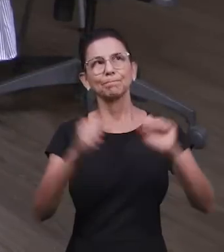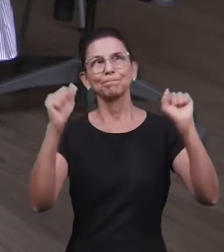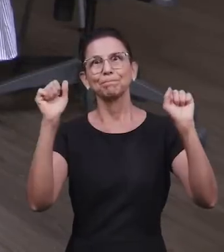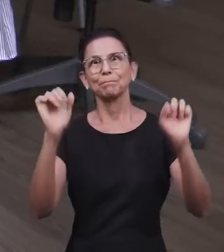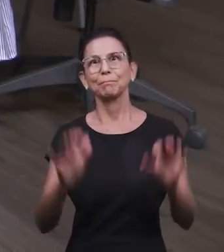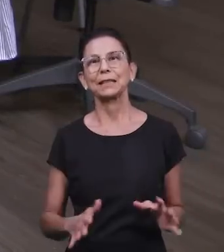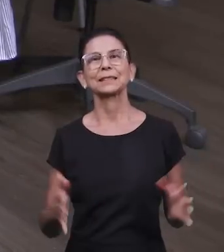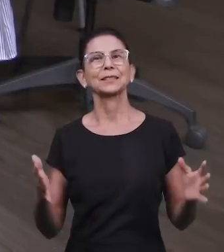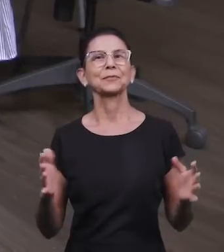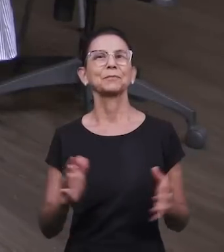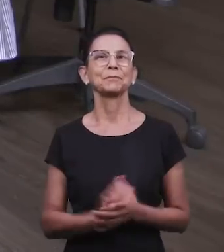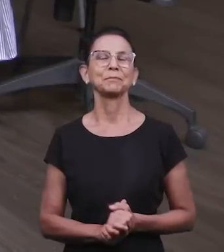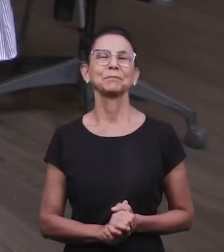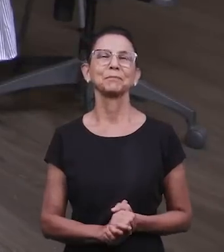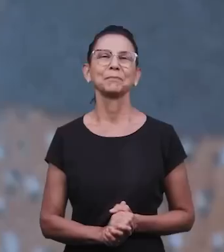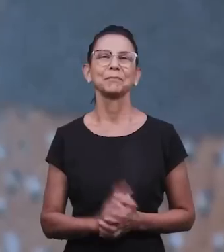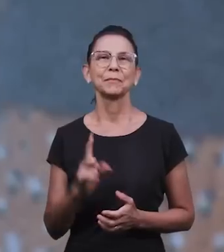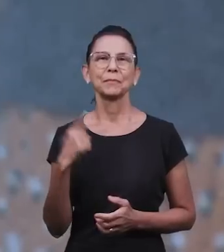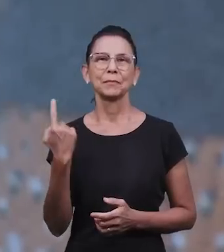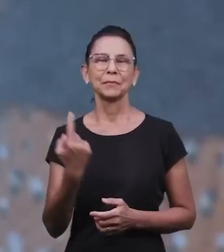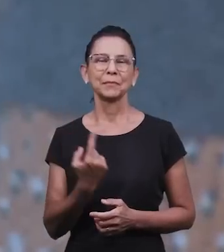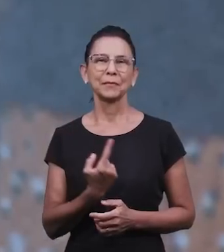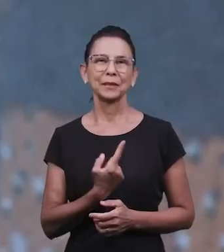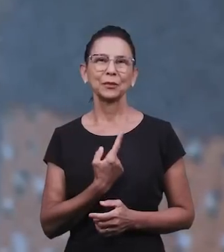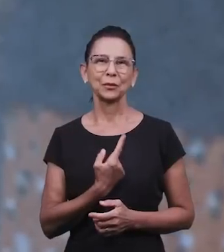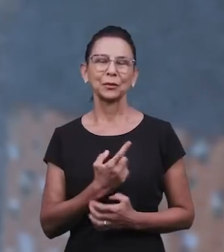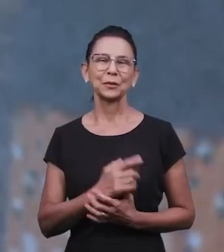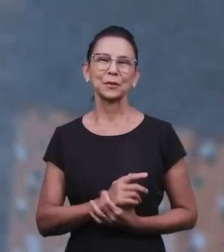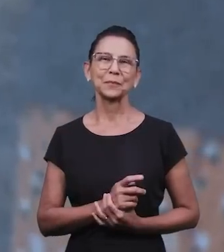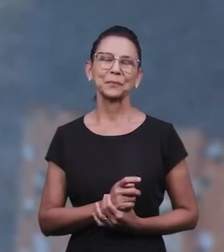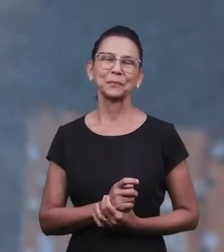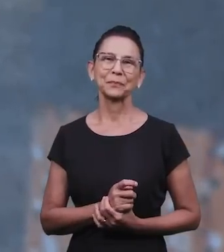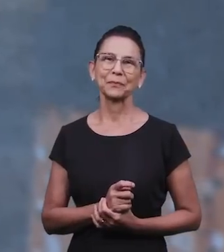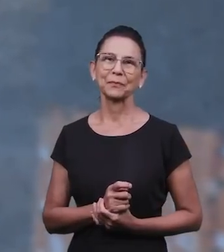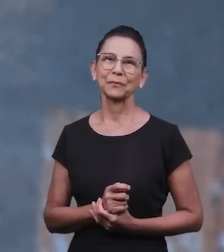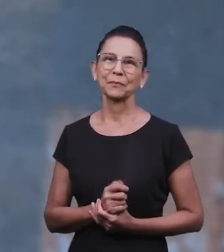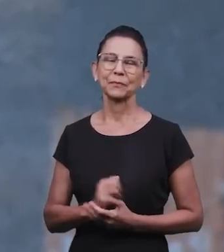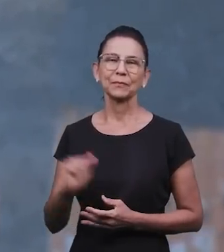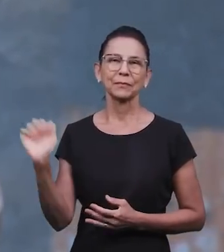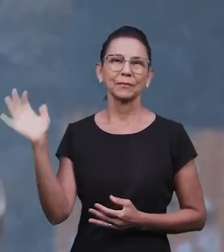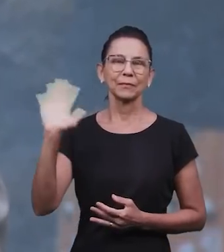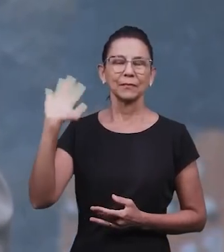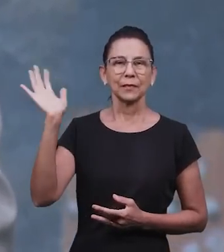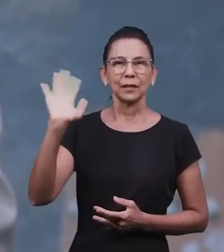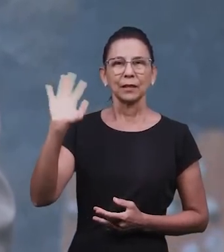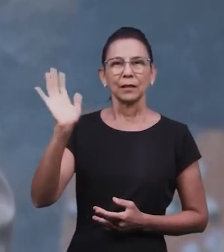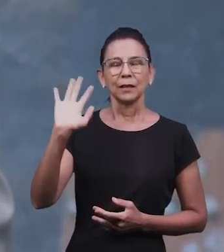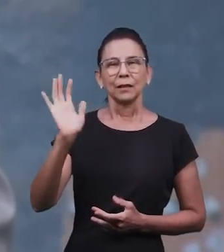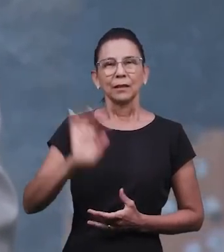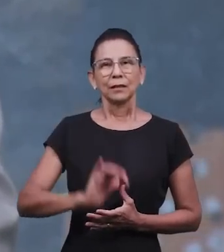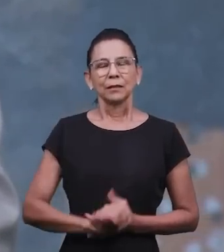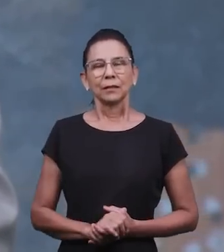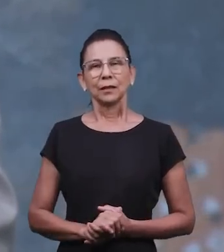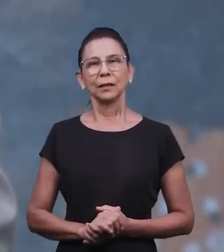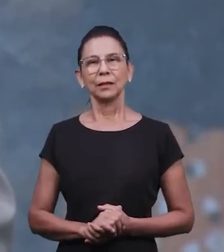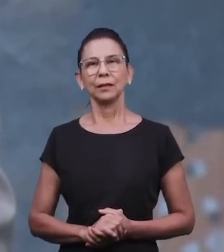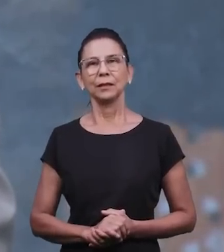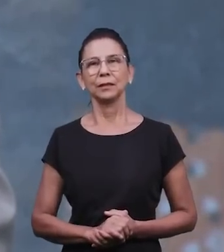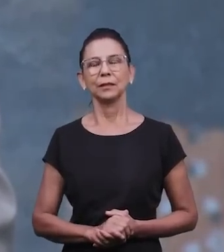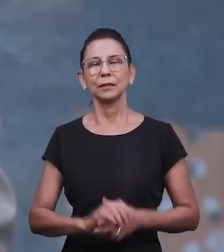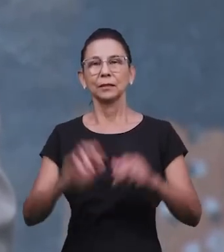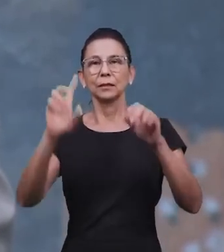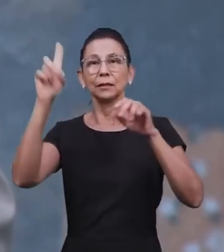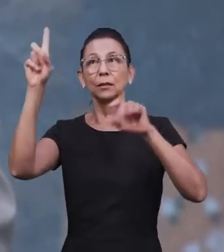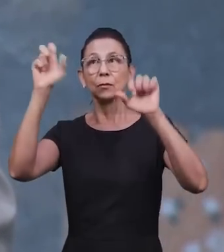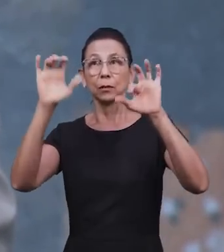para nós e para quem está assistindo. E a gente chega ao final, se despede aqui, desejando que Deus abençoe, né, orando para que